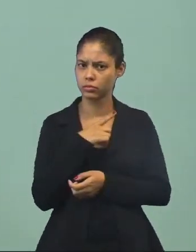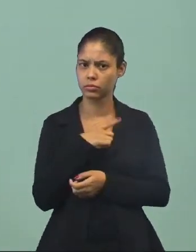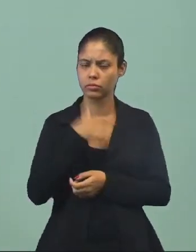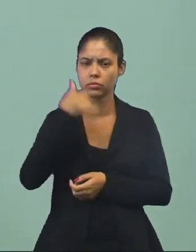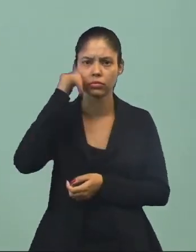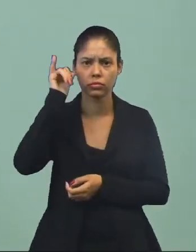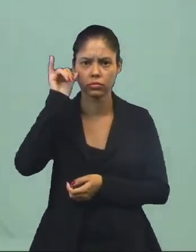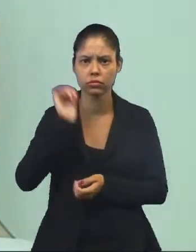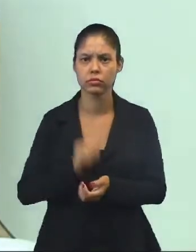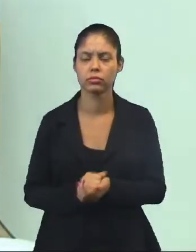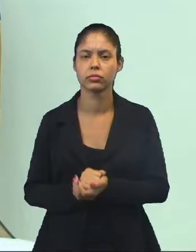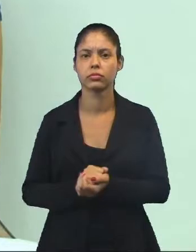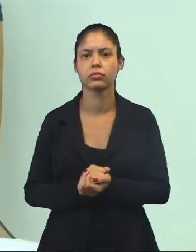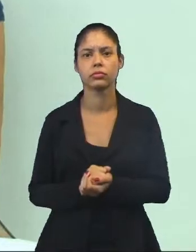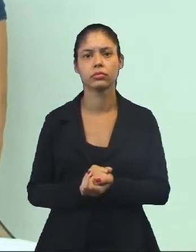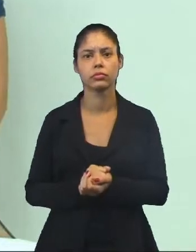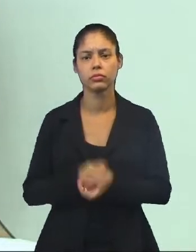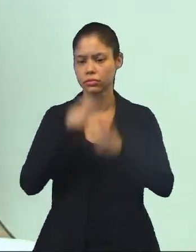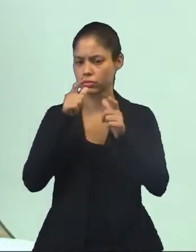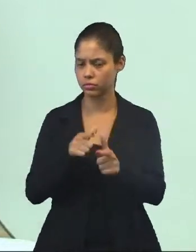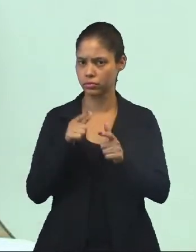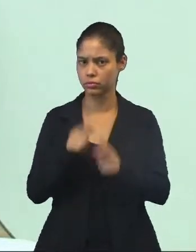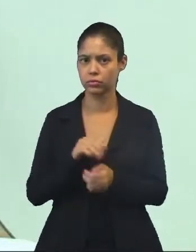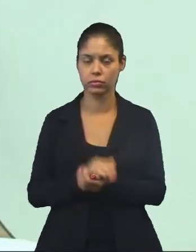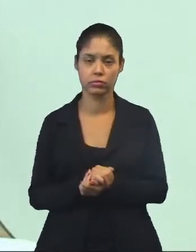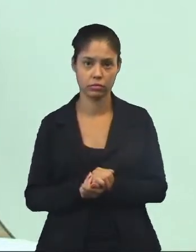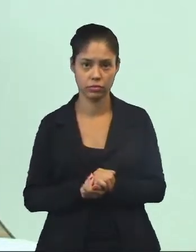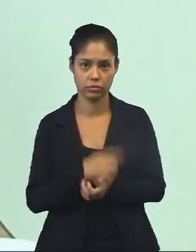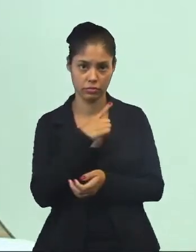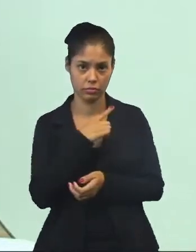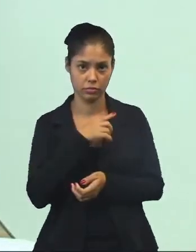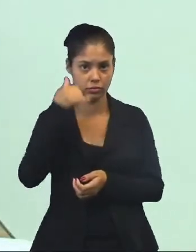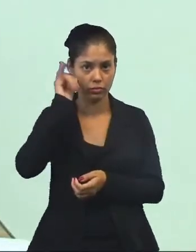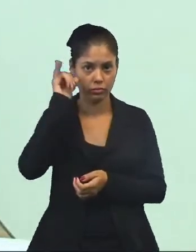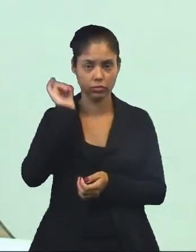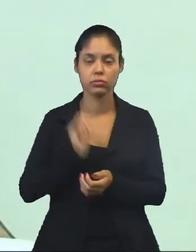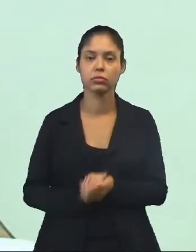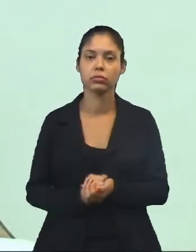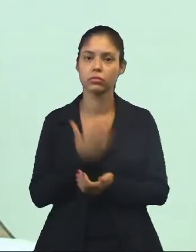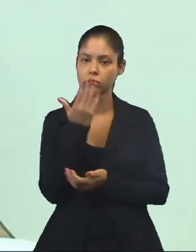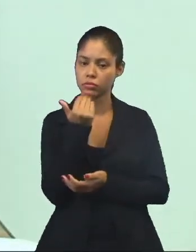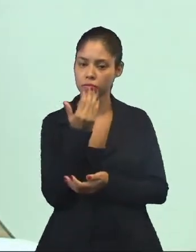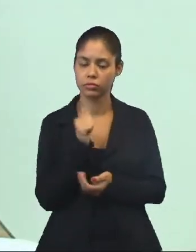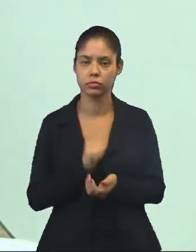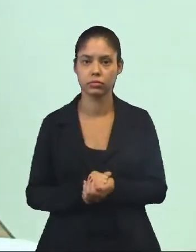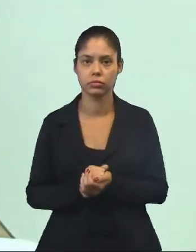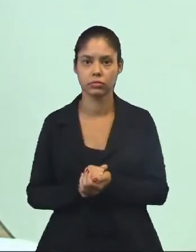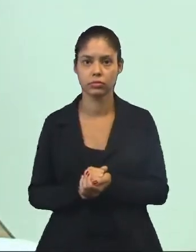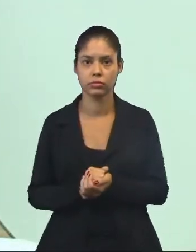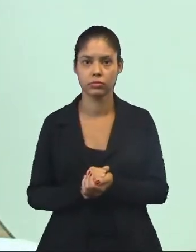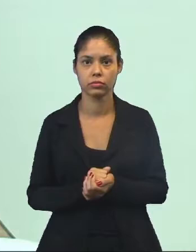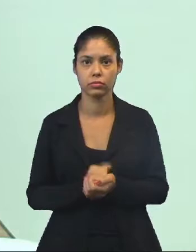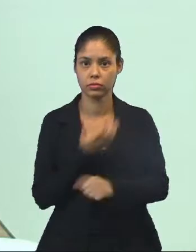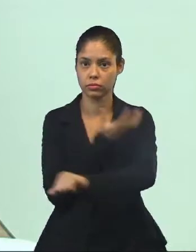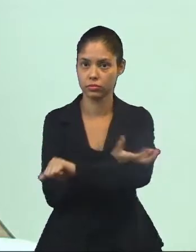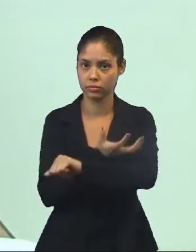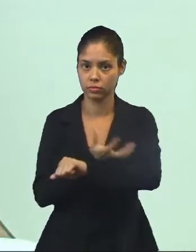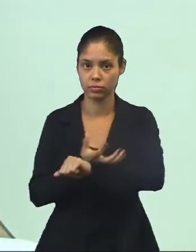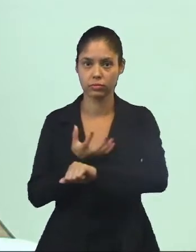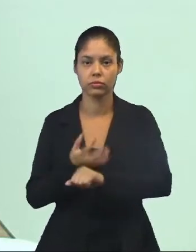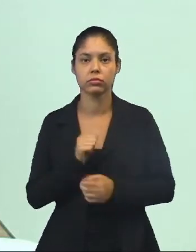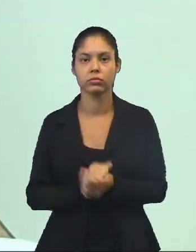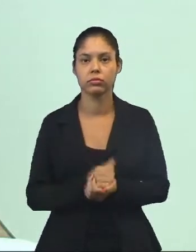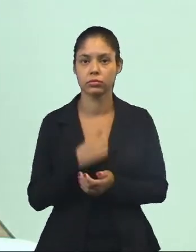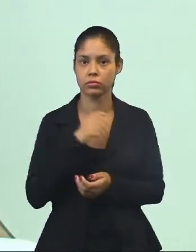energia? Da onde o gado ele obtém energia? Do que ele come, ou seja, da grama lá do